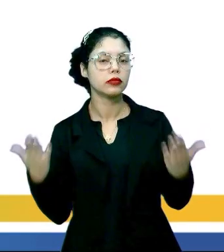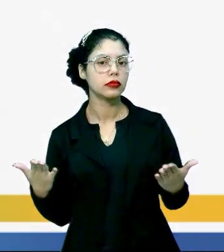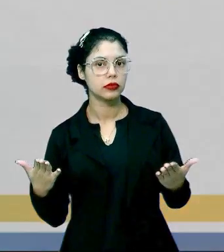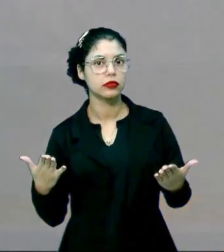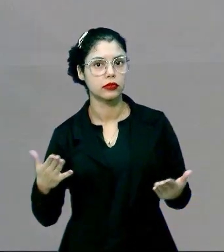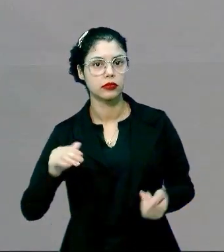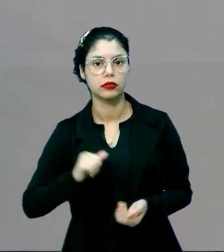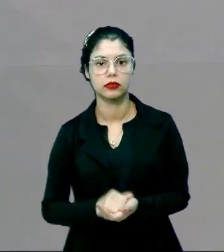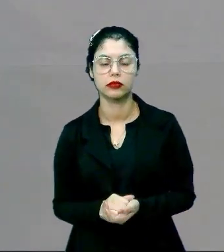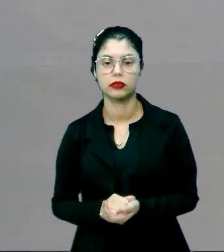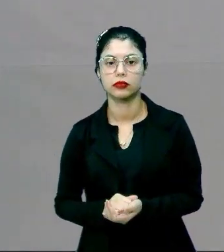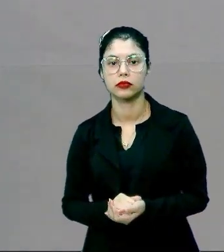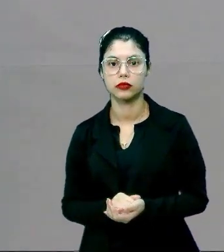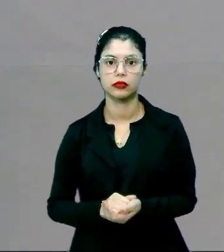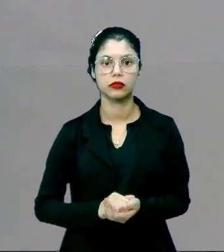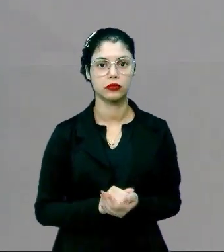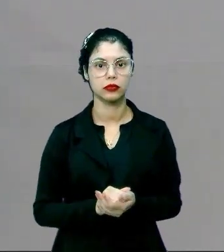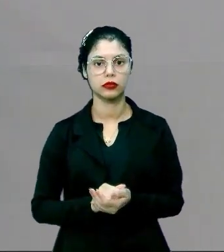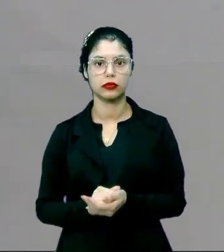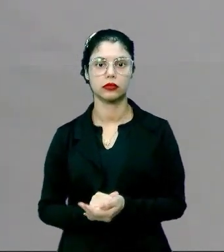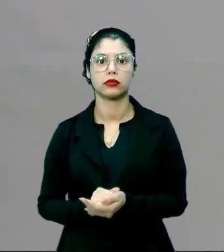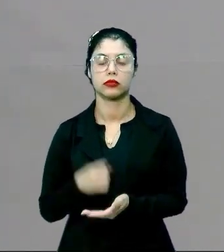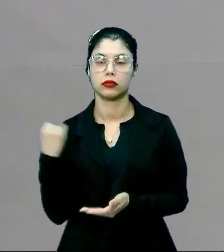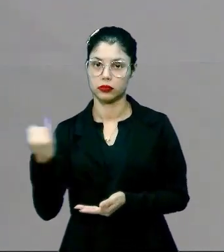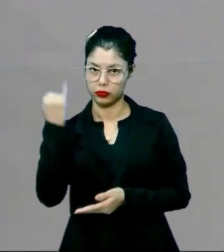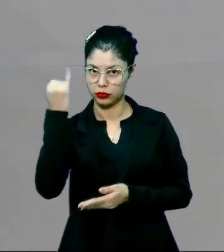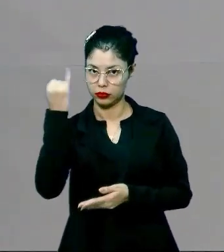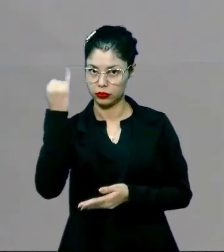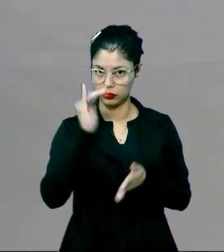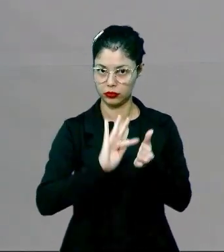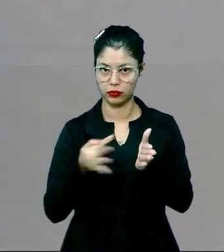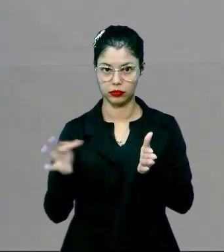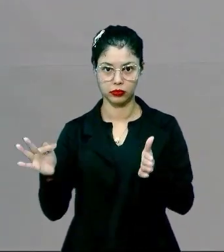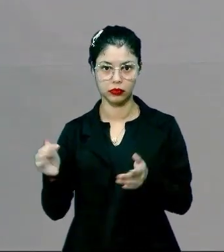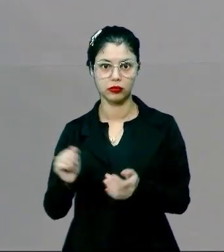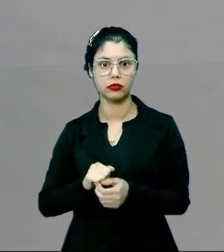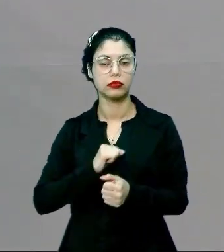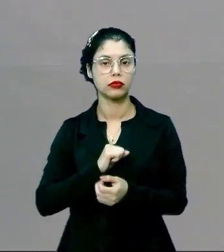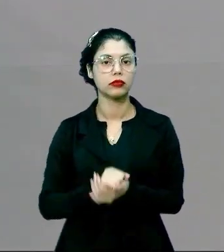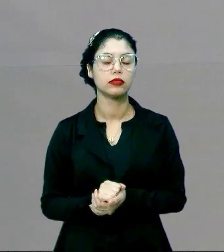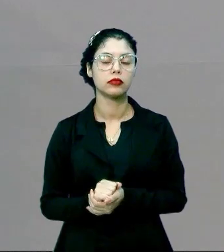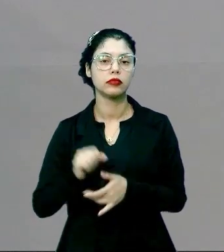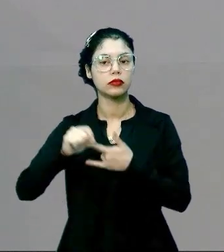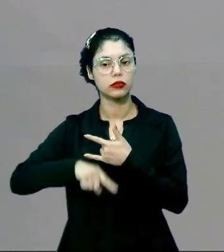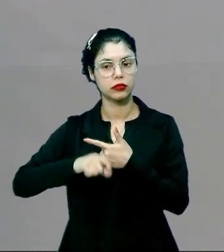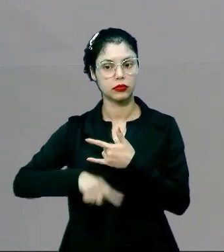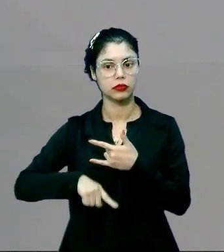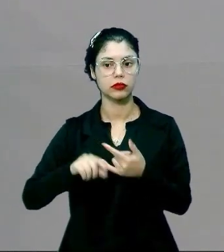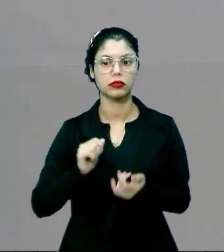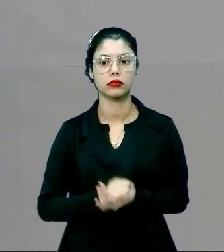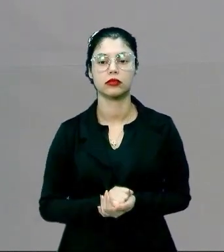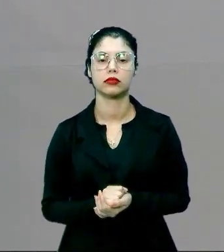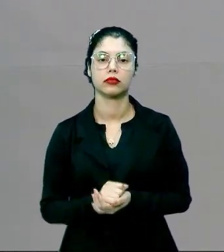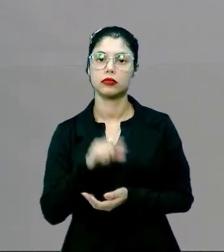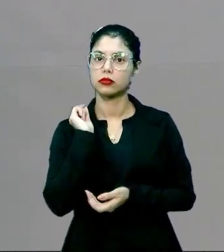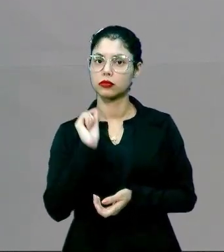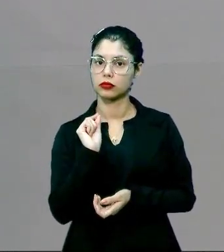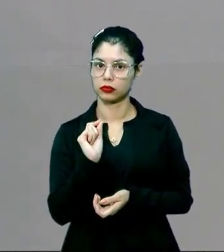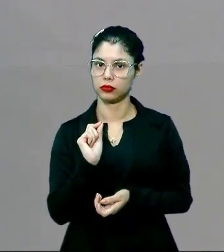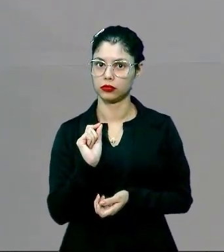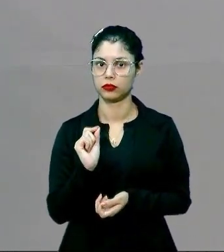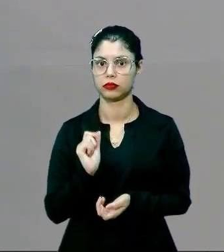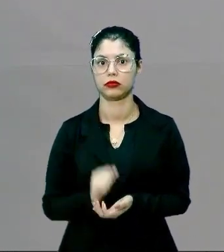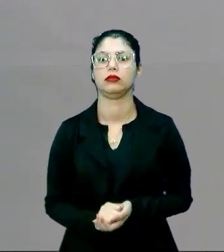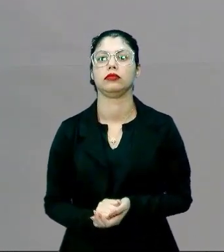Pessoal, uma das funções do sistema excretor, sistema urinário, é